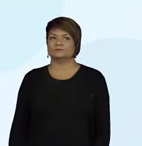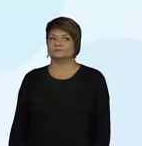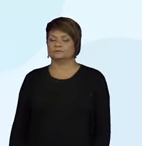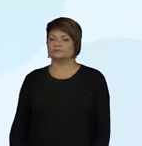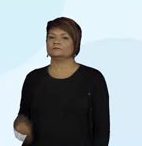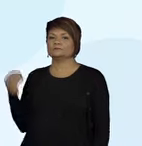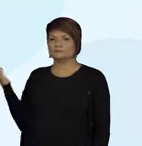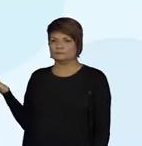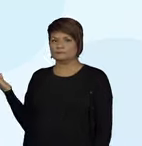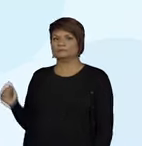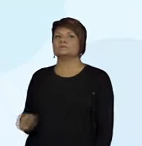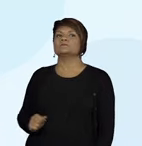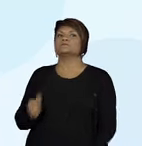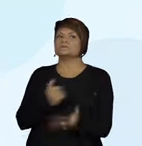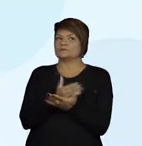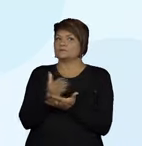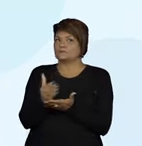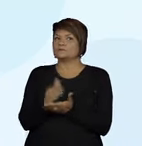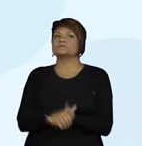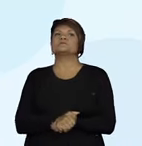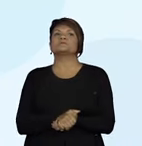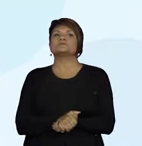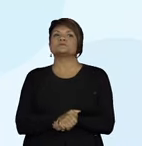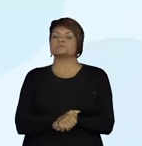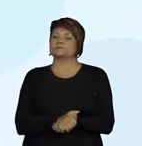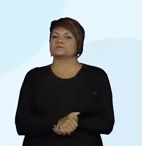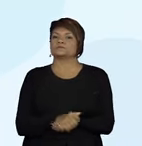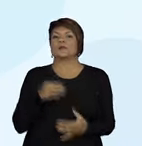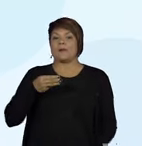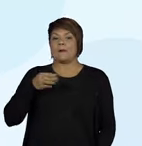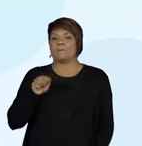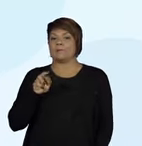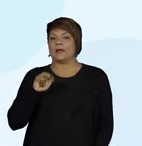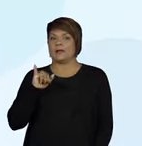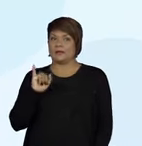Tá aqui a introdução da entrevista. Olha só.